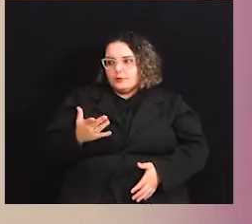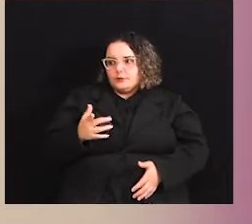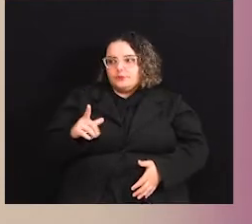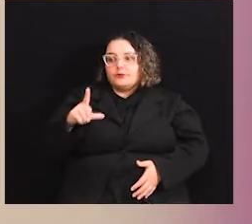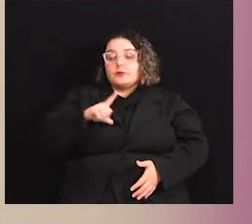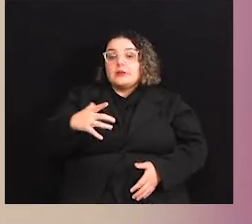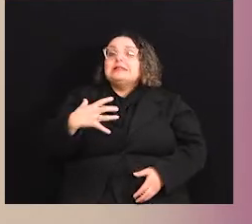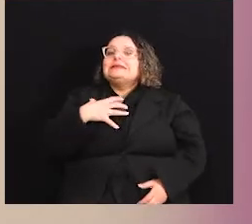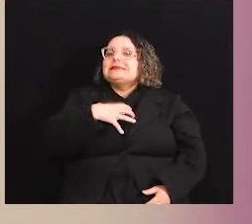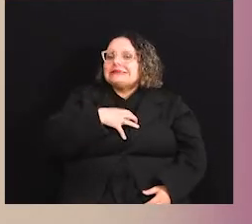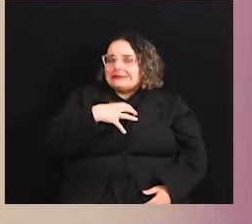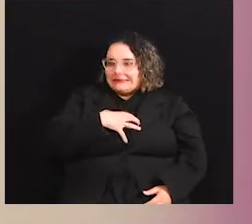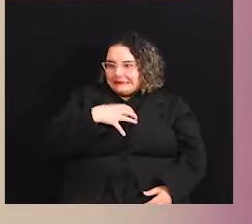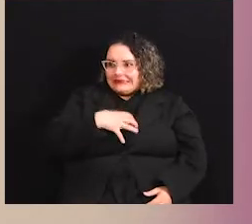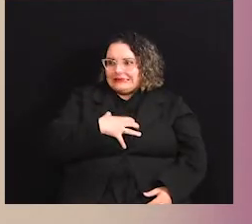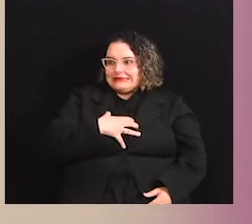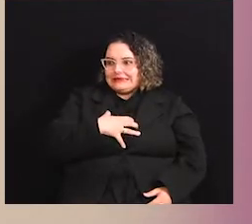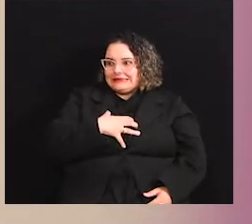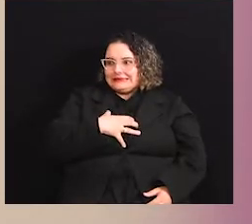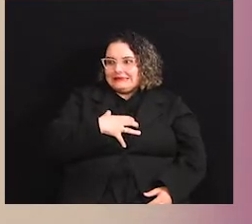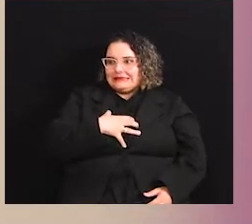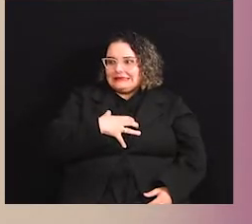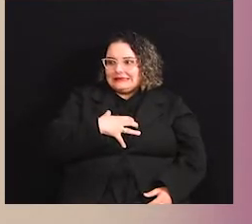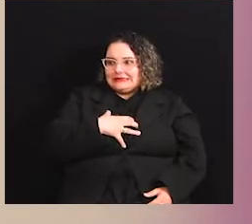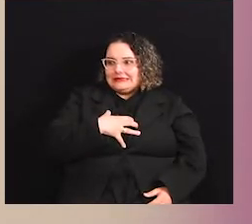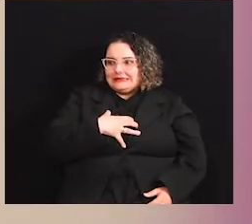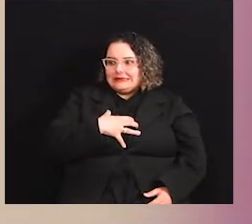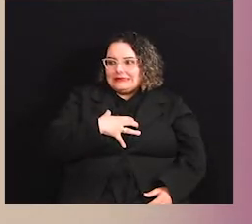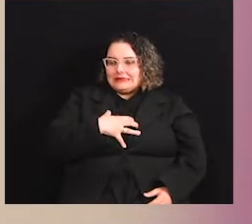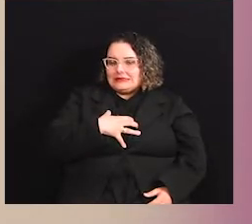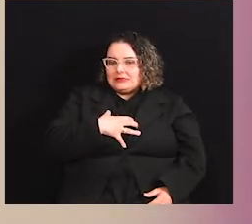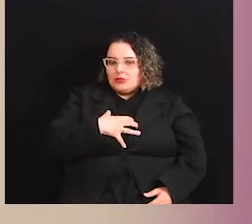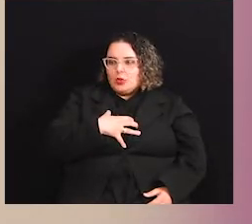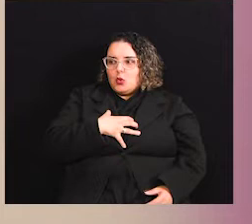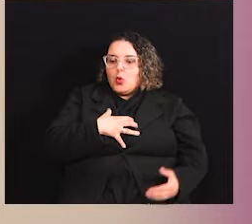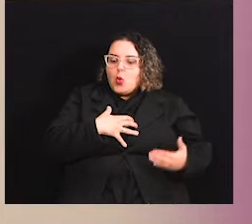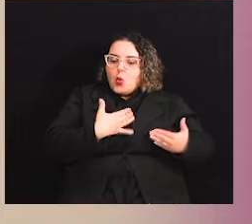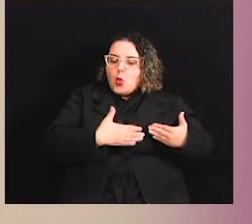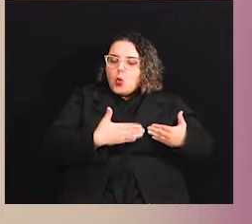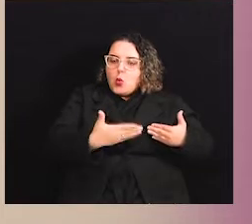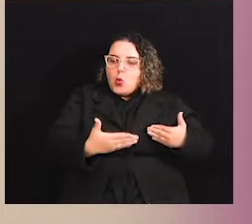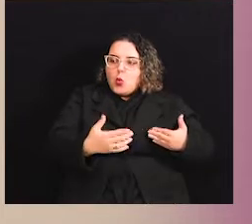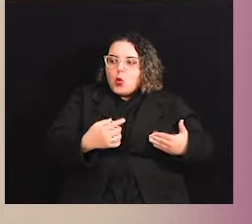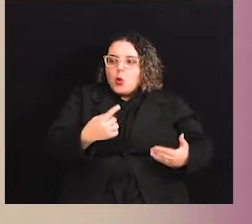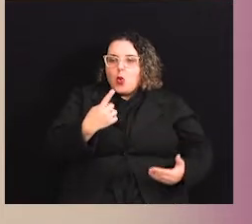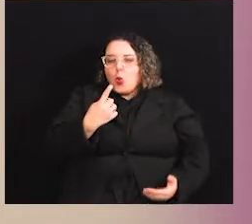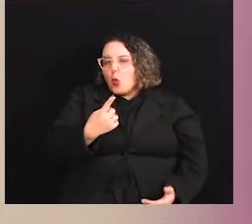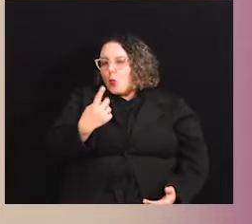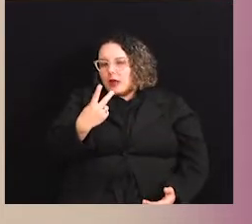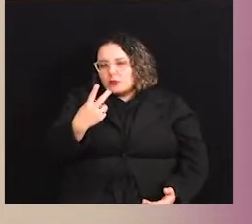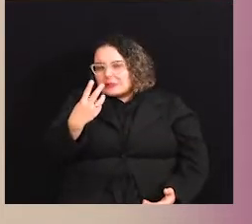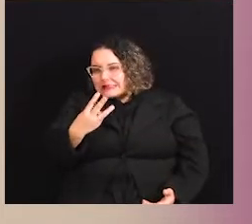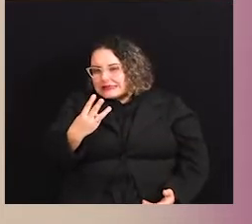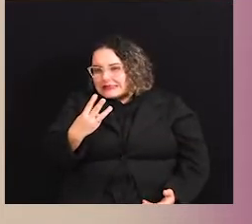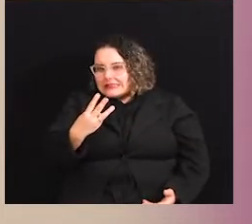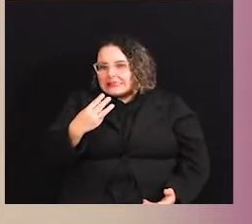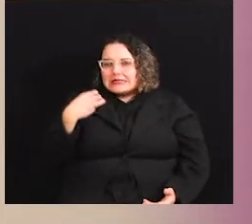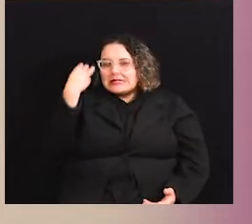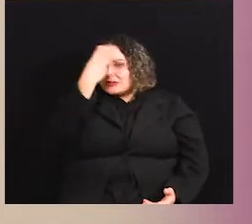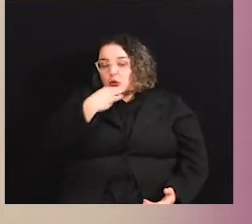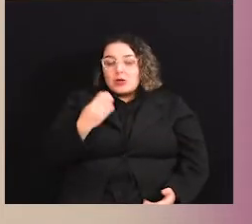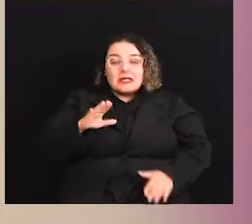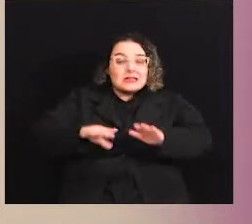mais sintomas muito mais proeminentes com o passar do tempo. 1, 2, 3 horas depois, às vezes um